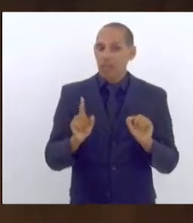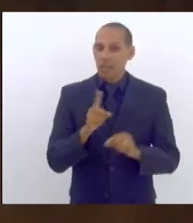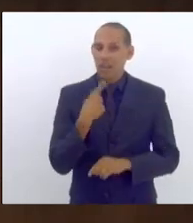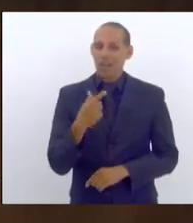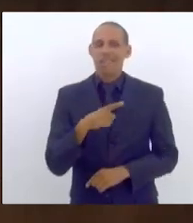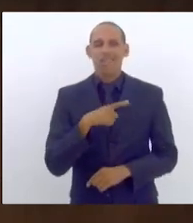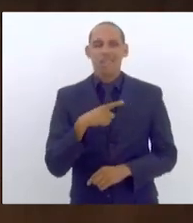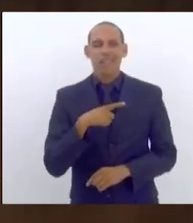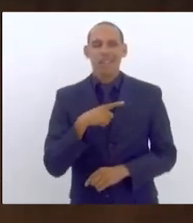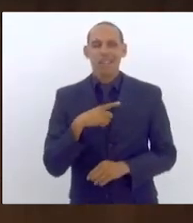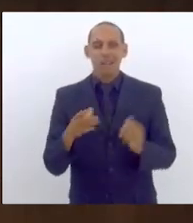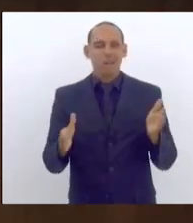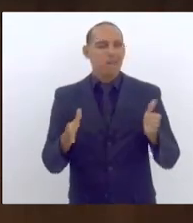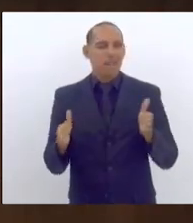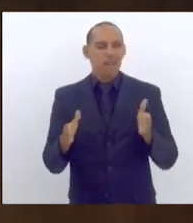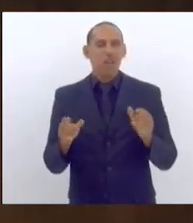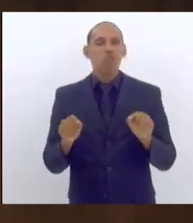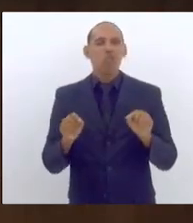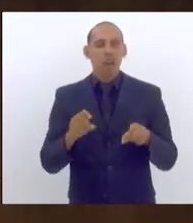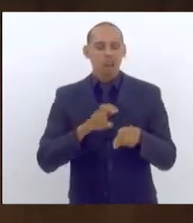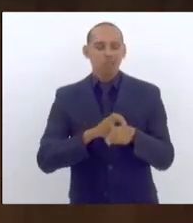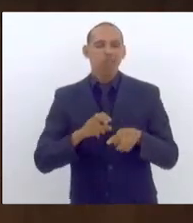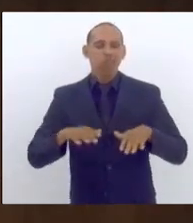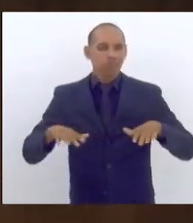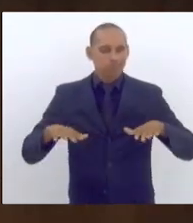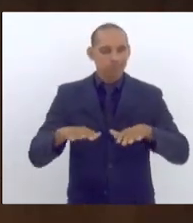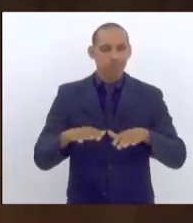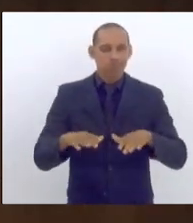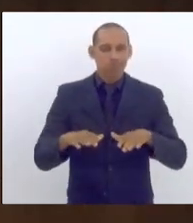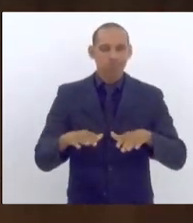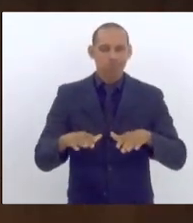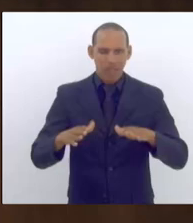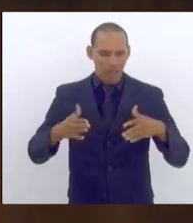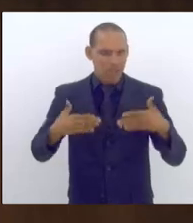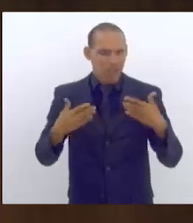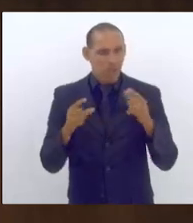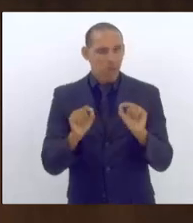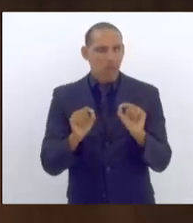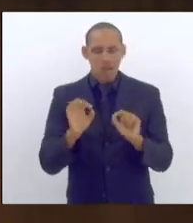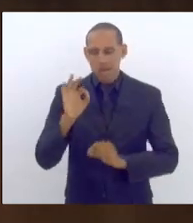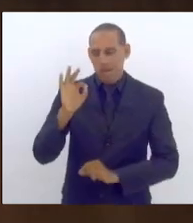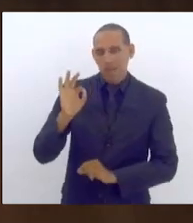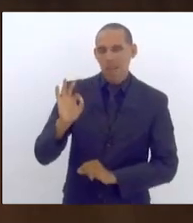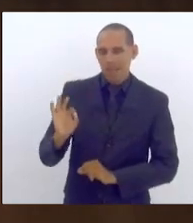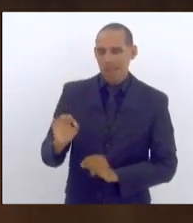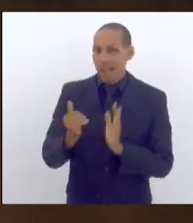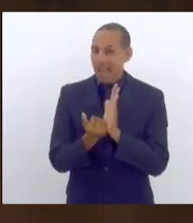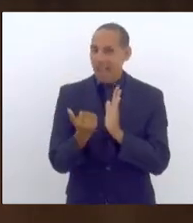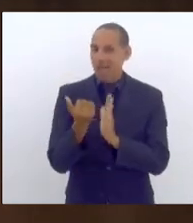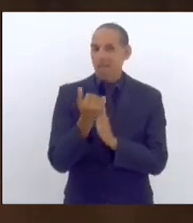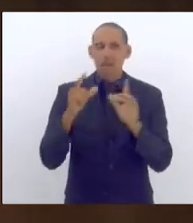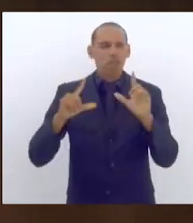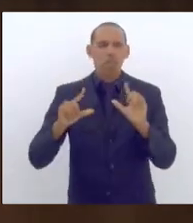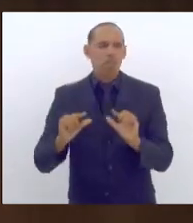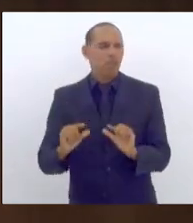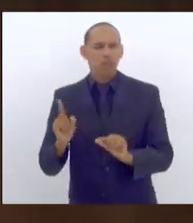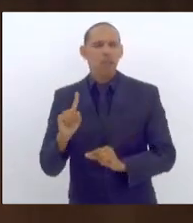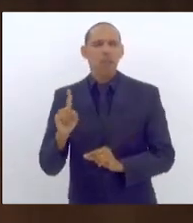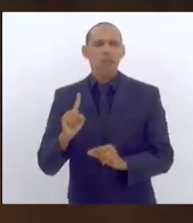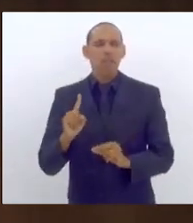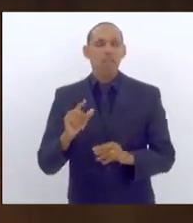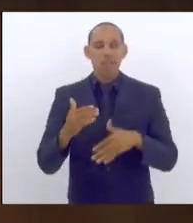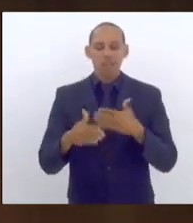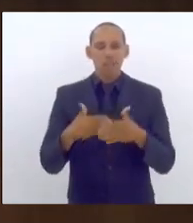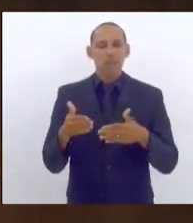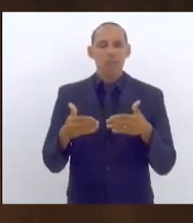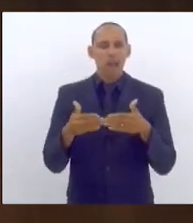tivemos de seguir por conta da pandemia. E, pasmem, o percentual de aumento não diminuiu diante da